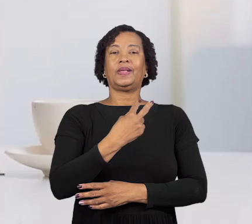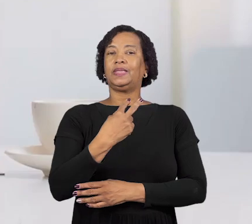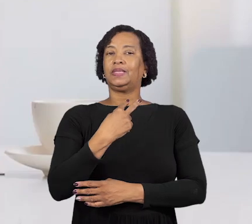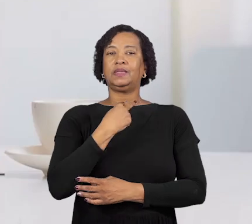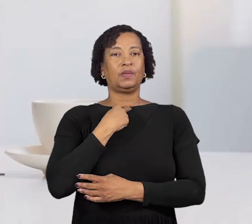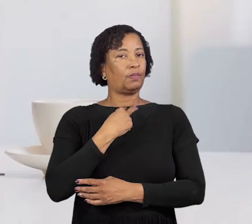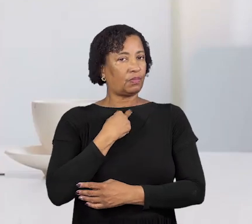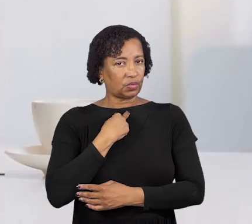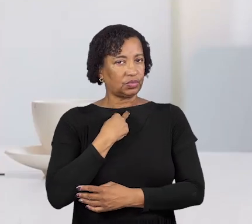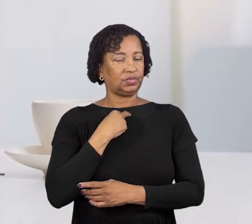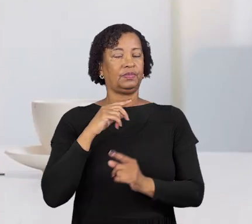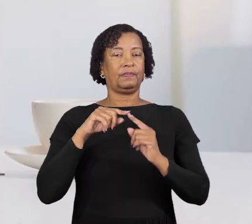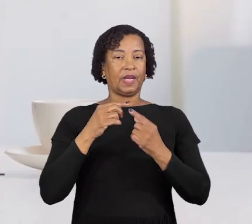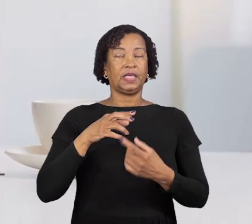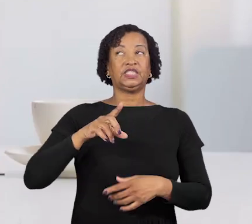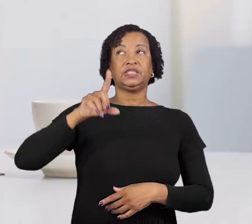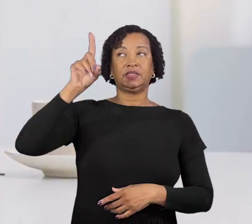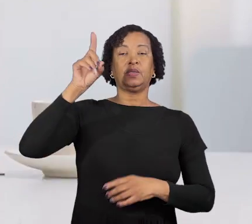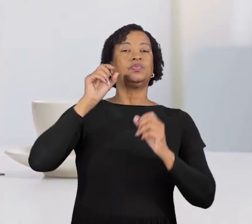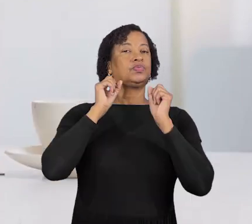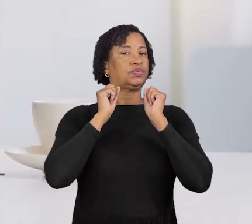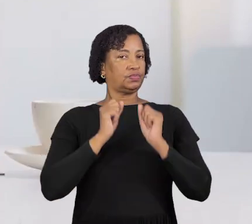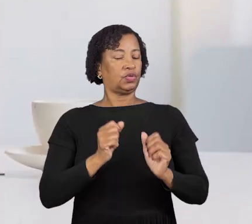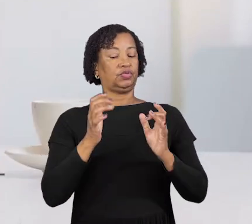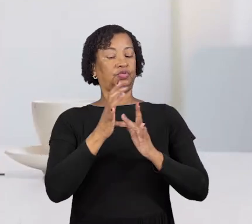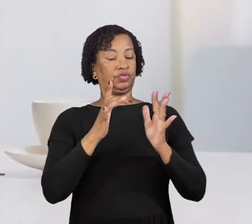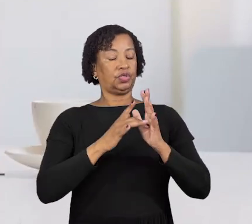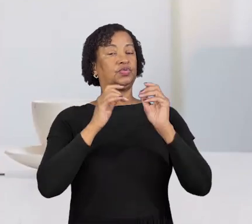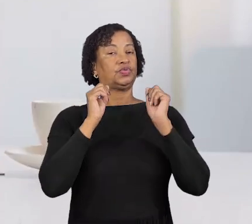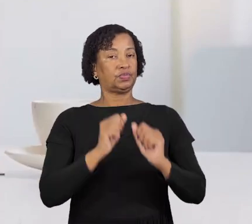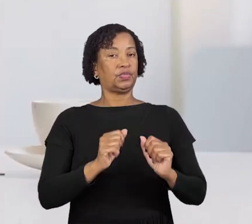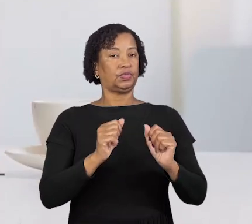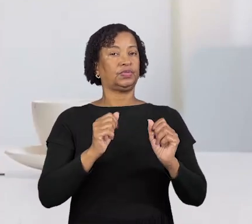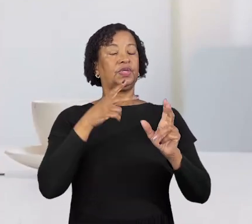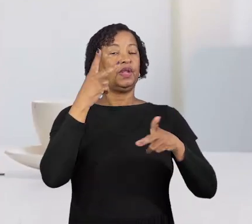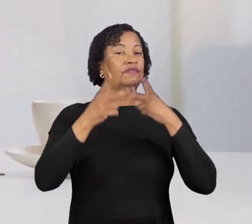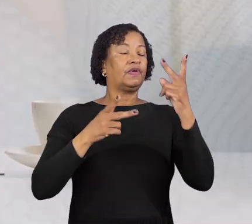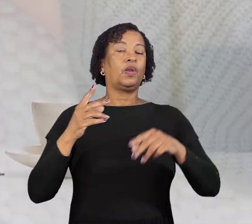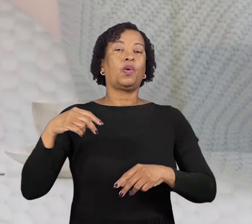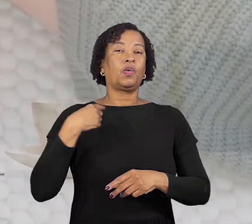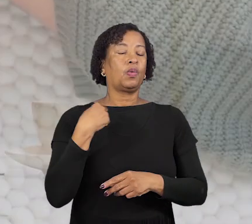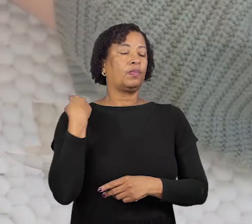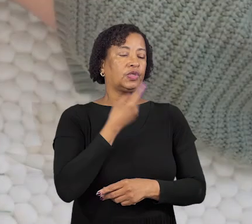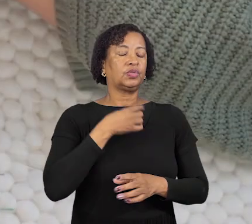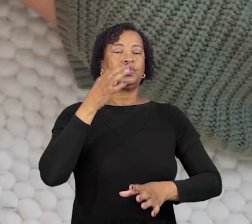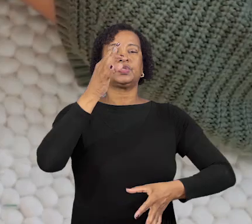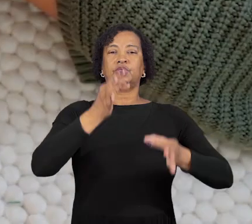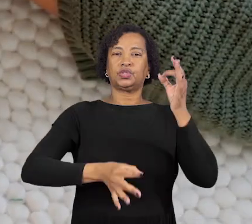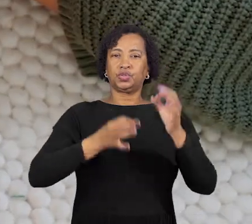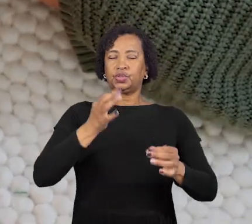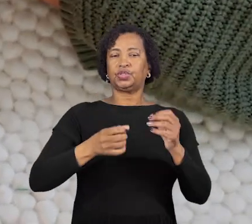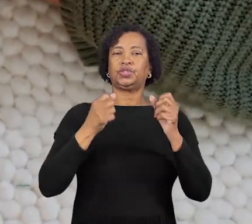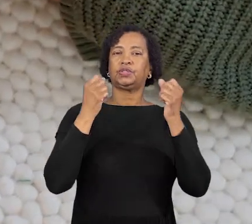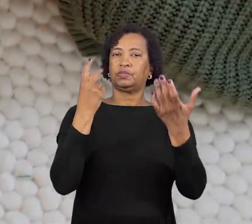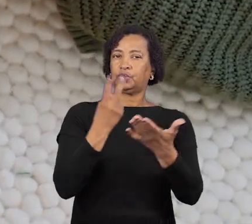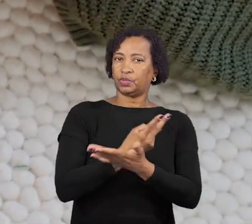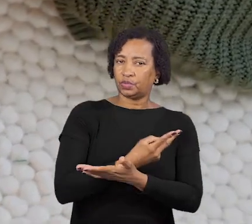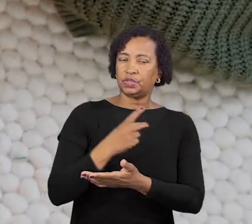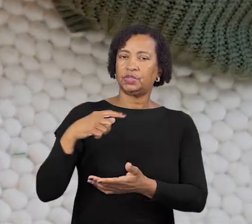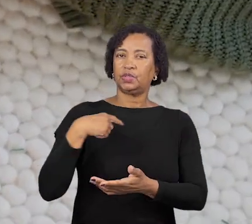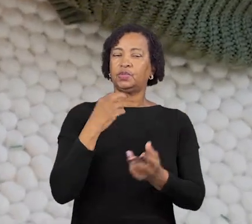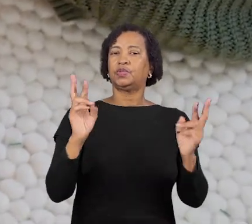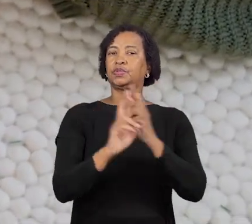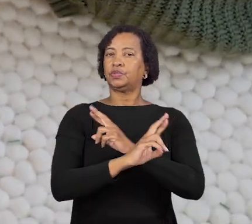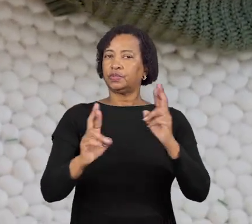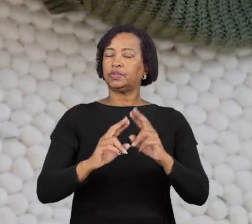mas Ele pode. Jesus falou sobre como nossa justiça pode funcionar nos nossos relacionamentos e sobre os